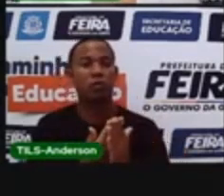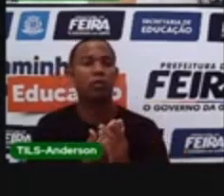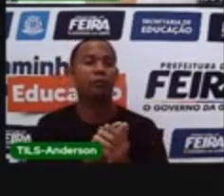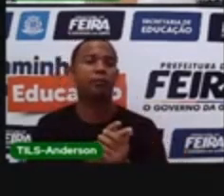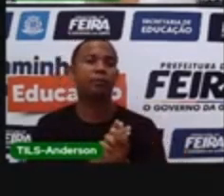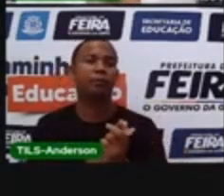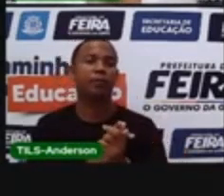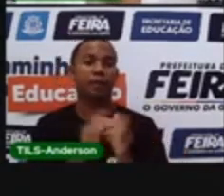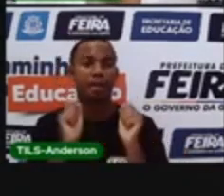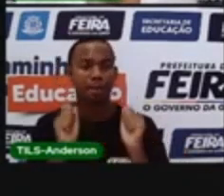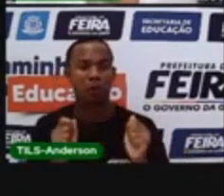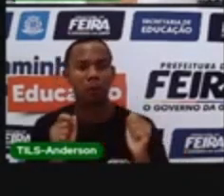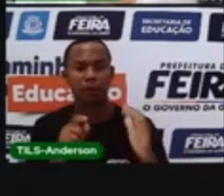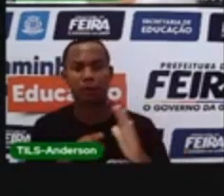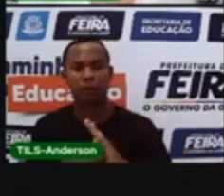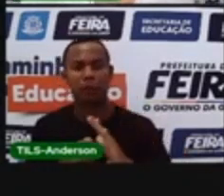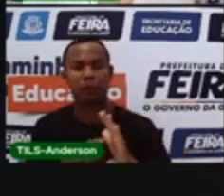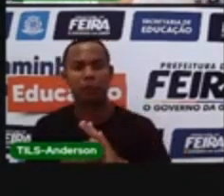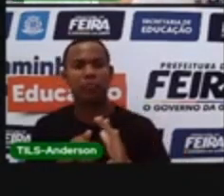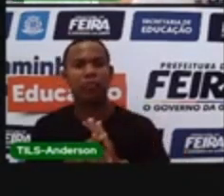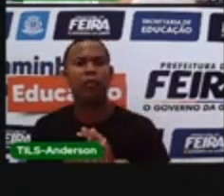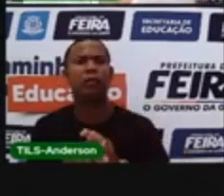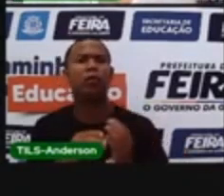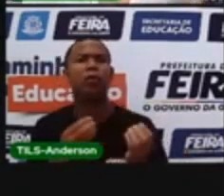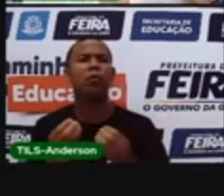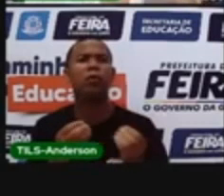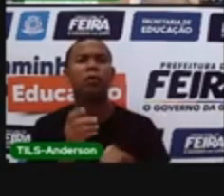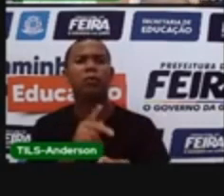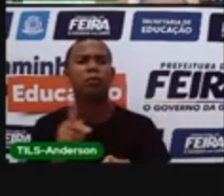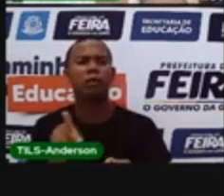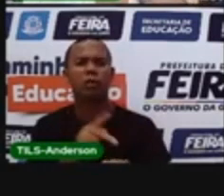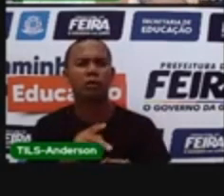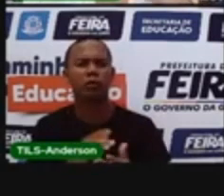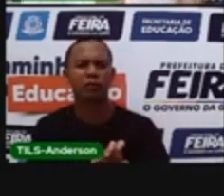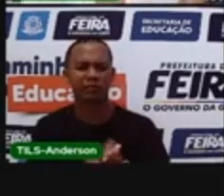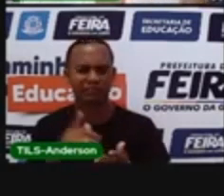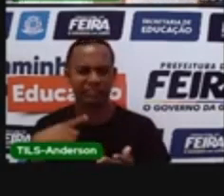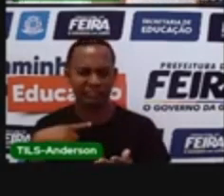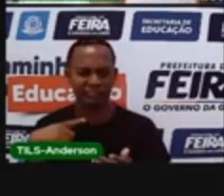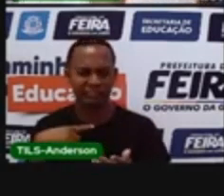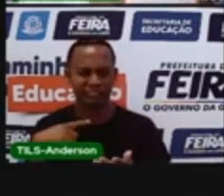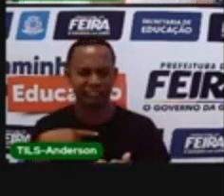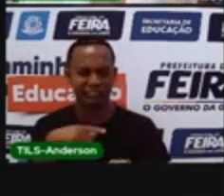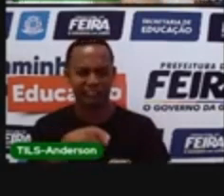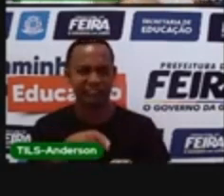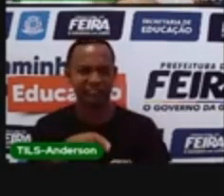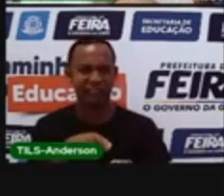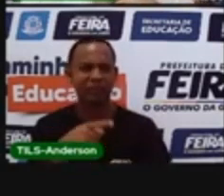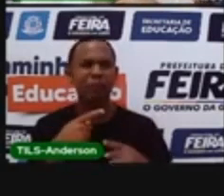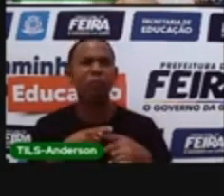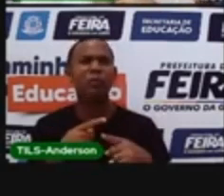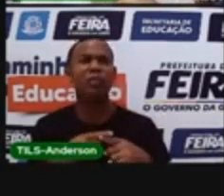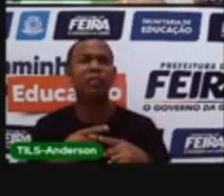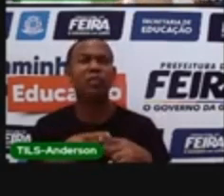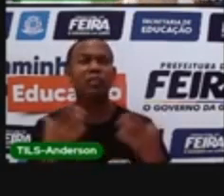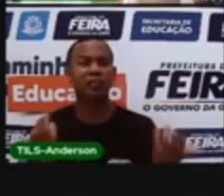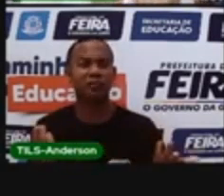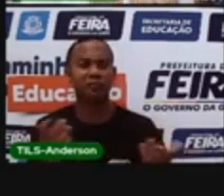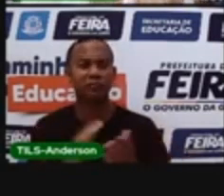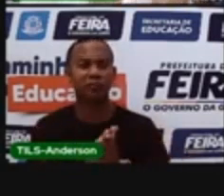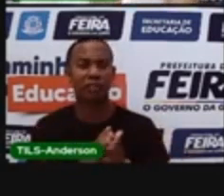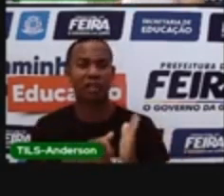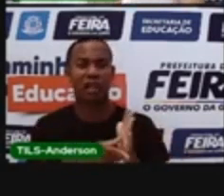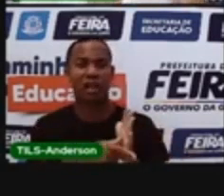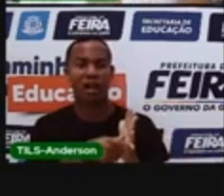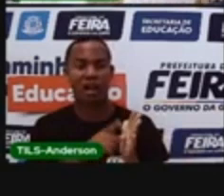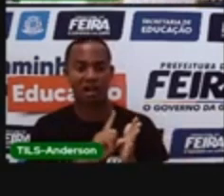tratamento. Aí vocês podem me perguntar: April, e pega esse esgoto para tratar? Por quê? Porque